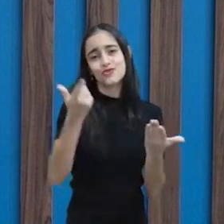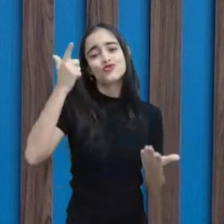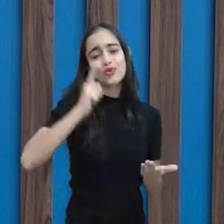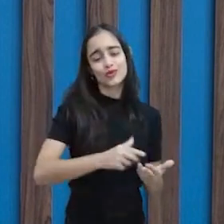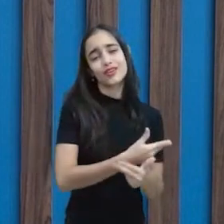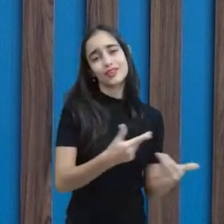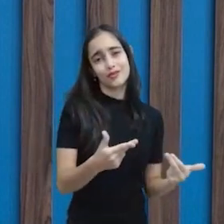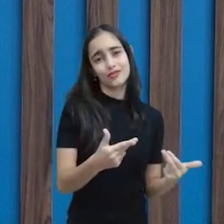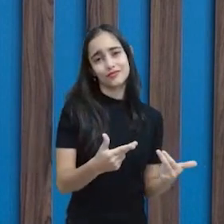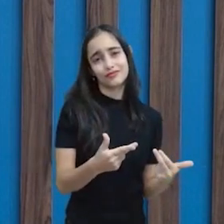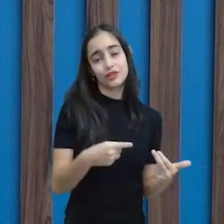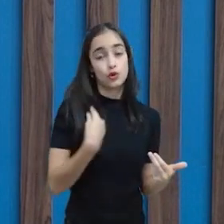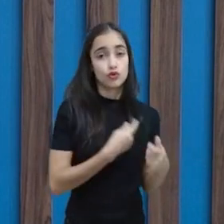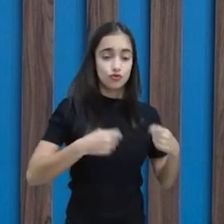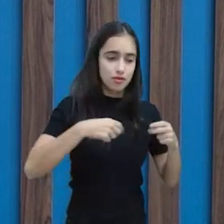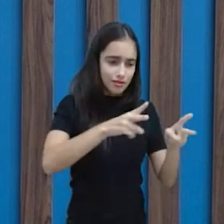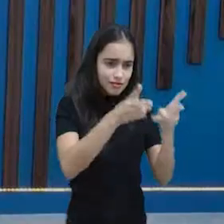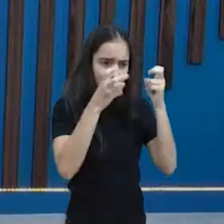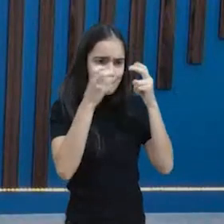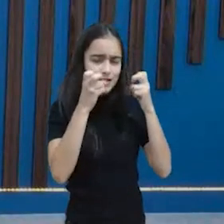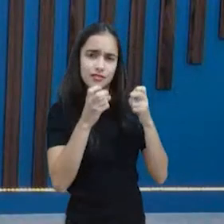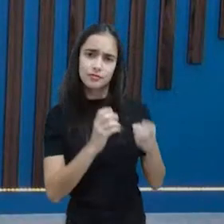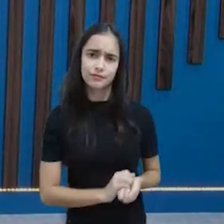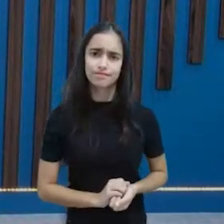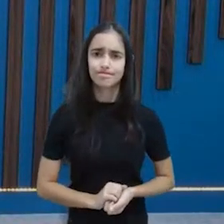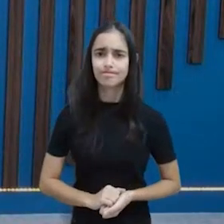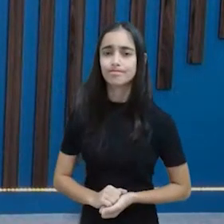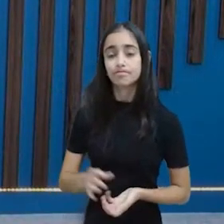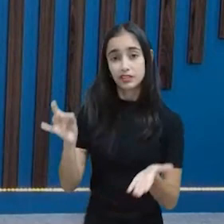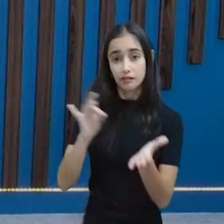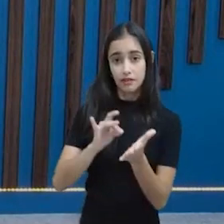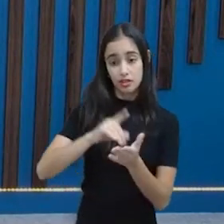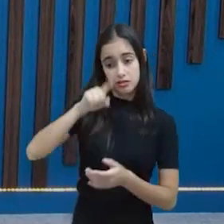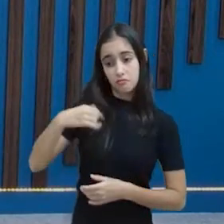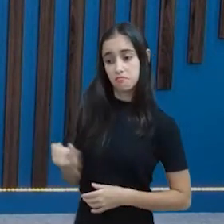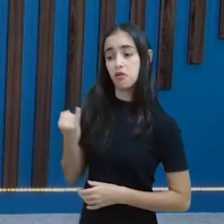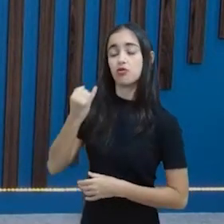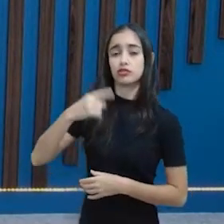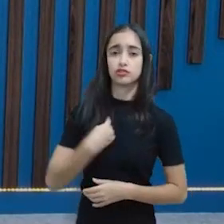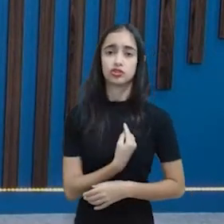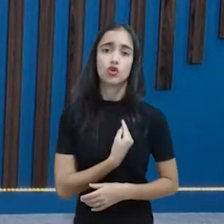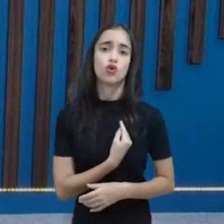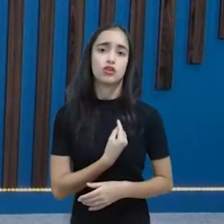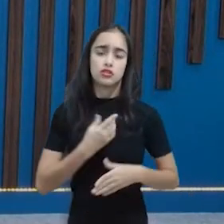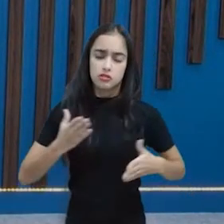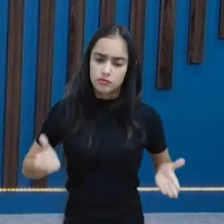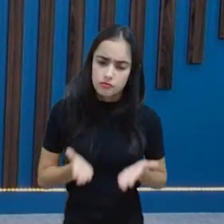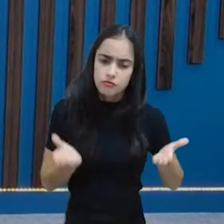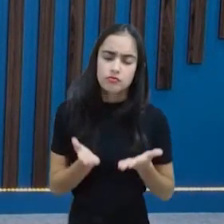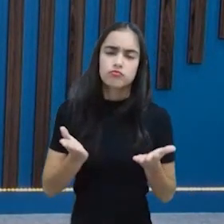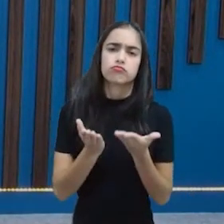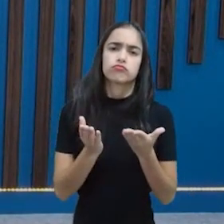que perceber isso ao nosso entorno, né? Exato. É importante que a gente se engaje, né, em relação a essas